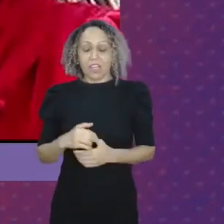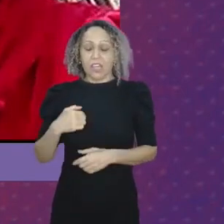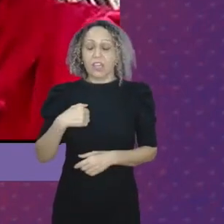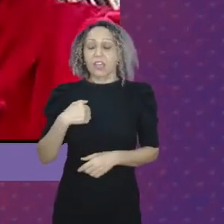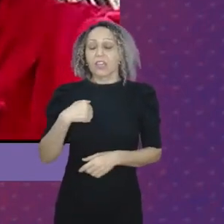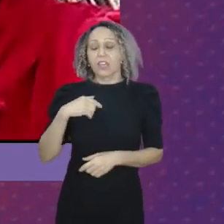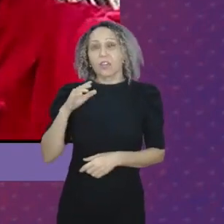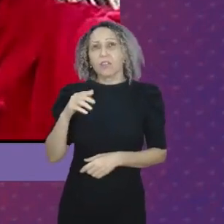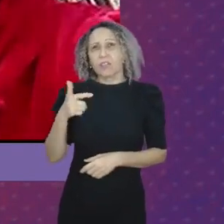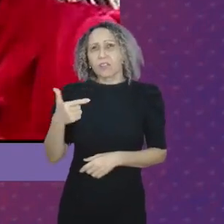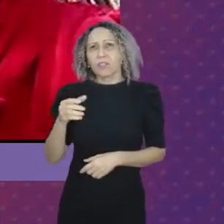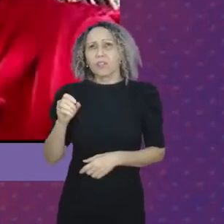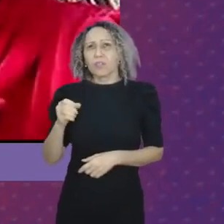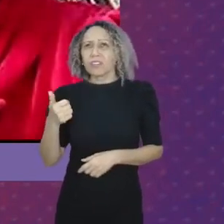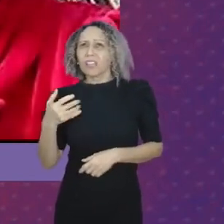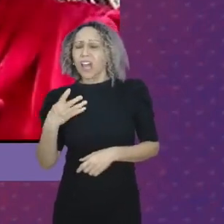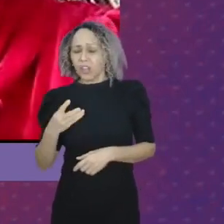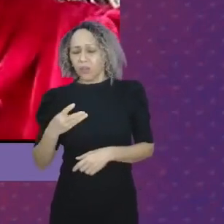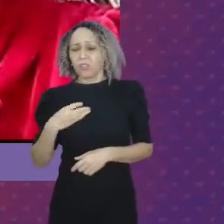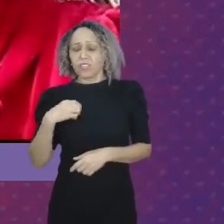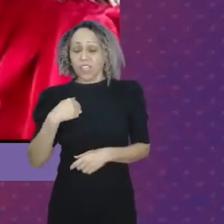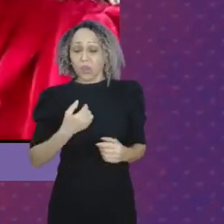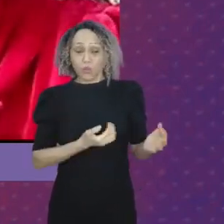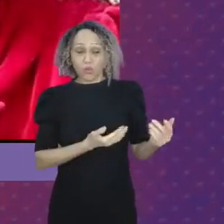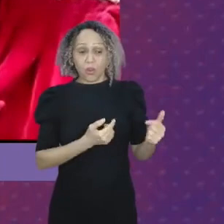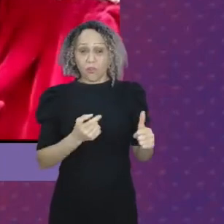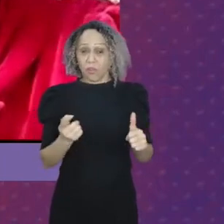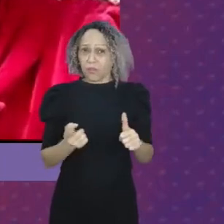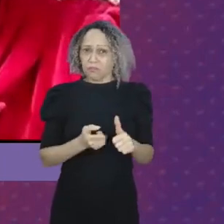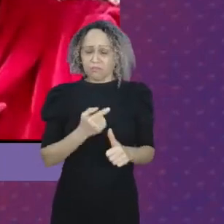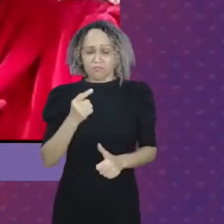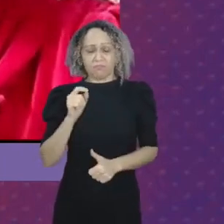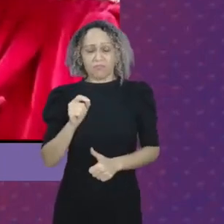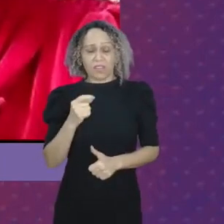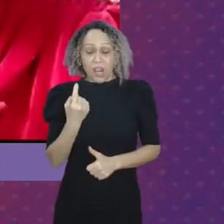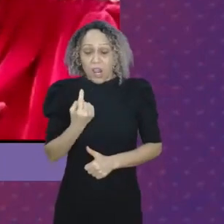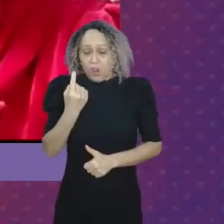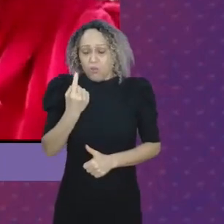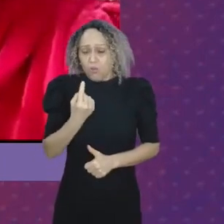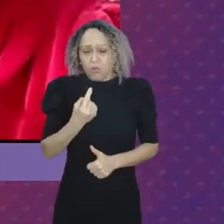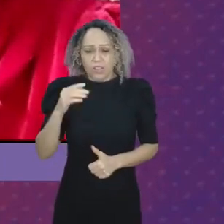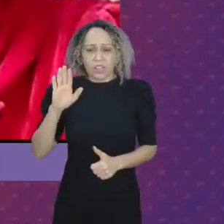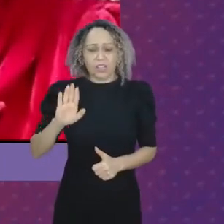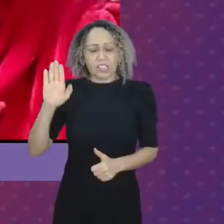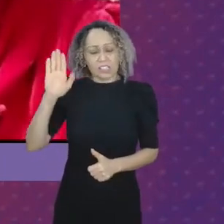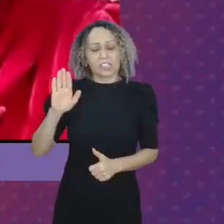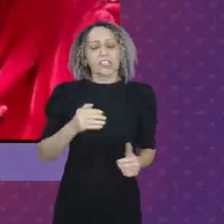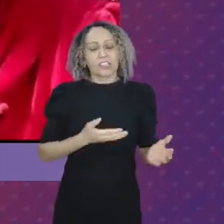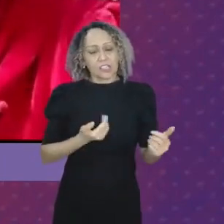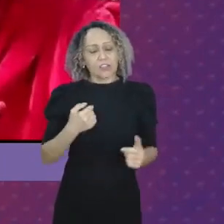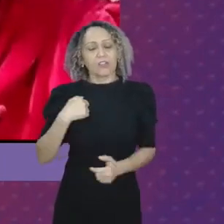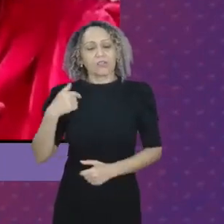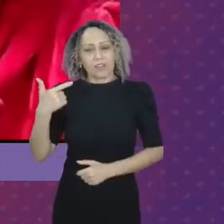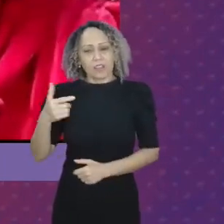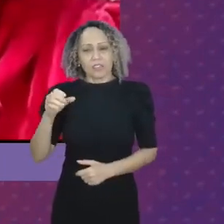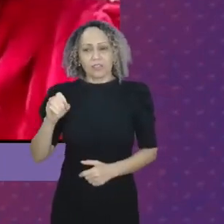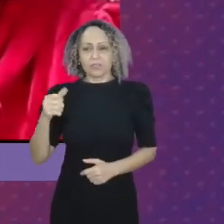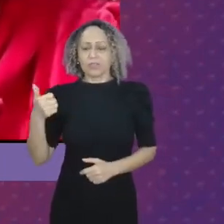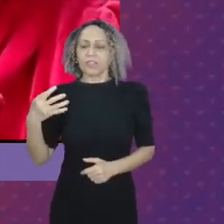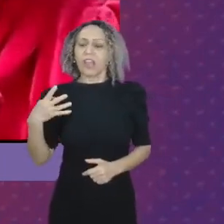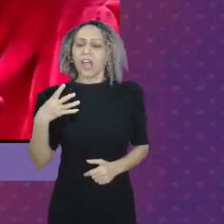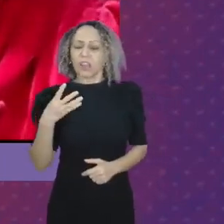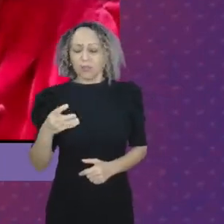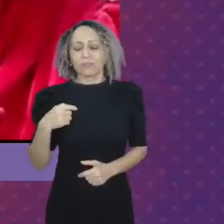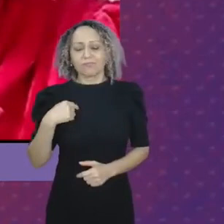em 2014, eu era jovem, fui a única candidata jovem, e trouxe as pautas que hoje estão muito em